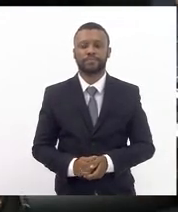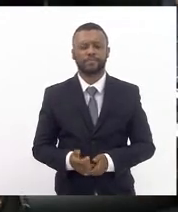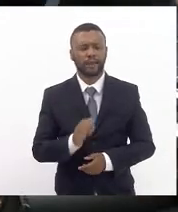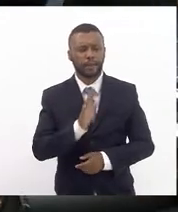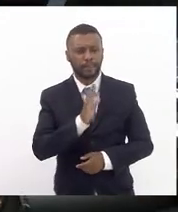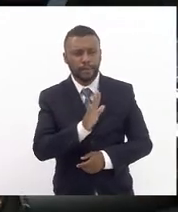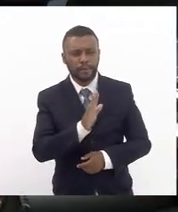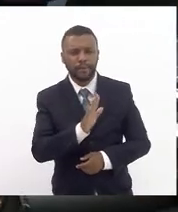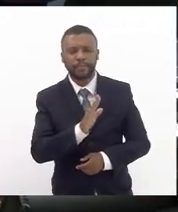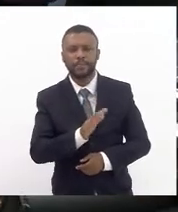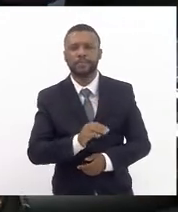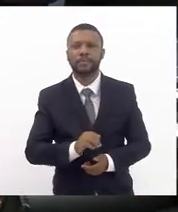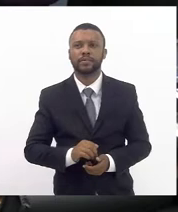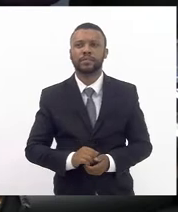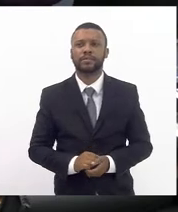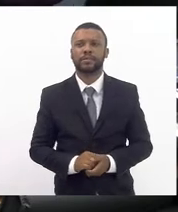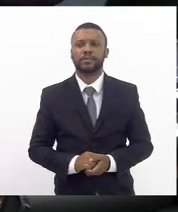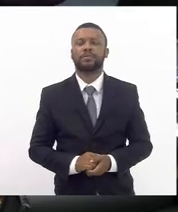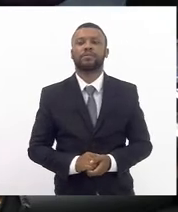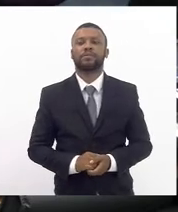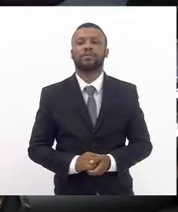Espera aí. Vai lá.